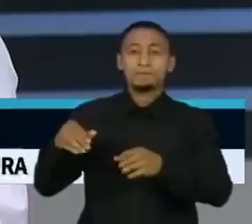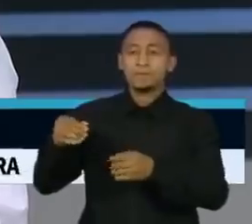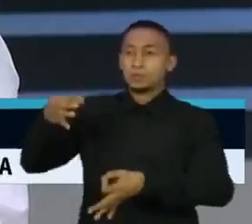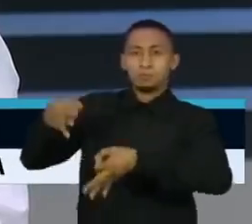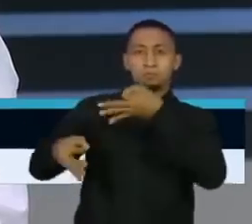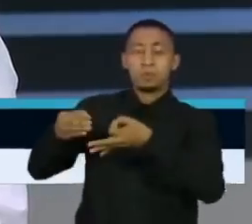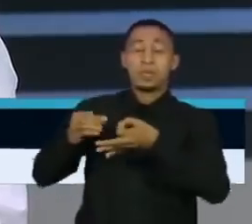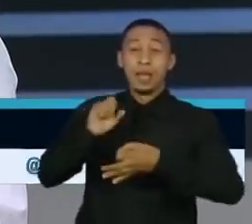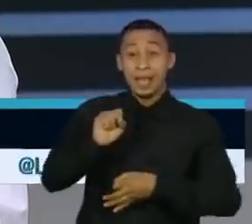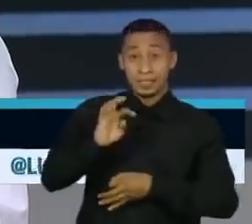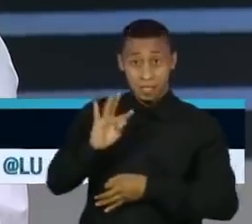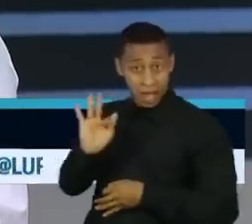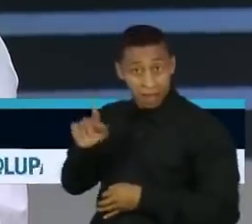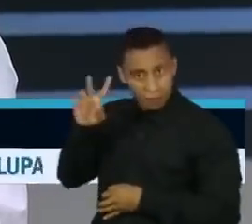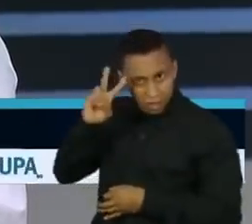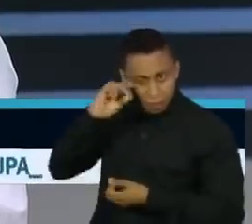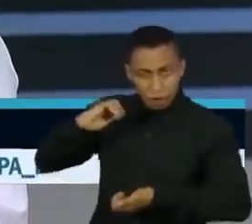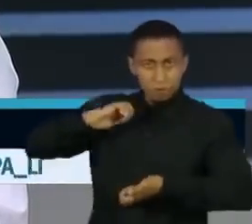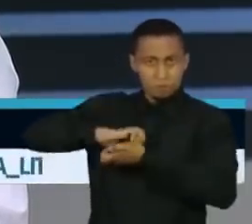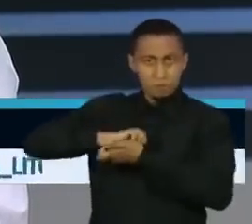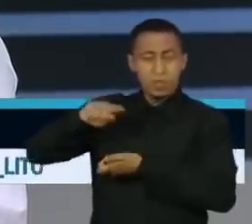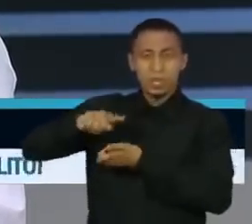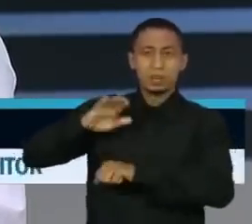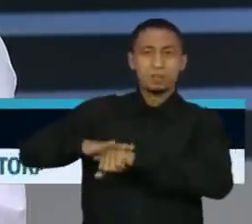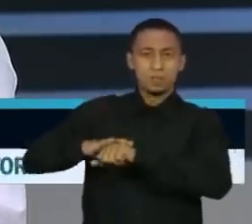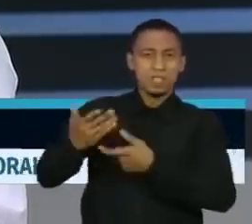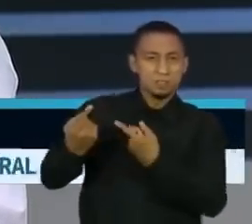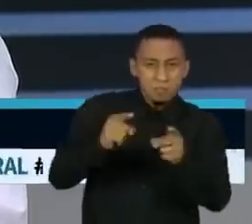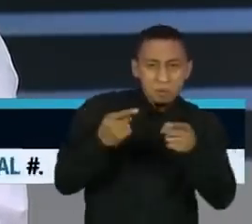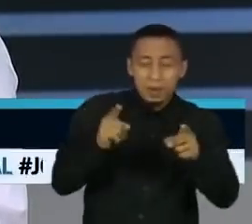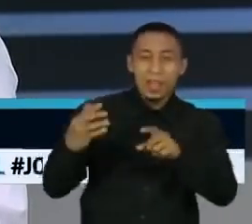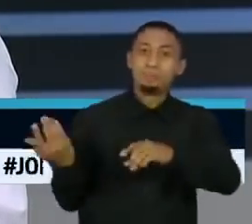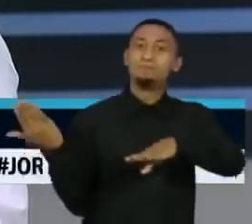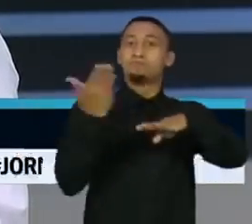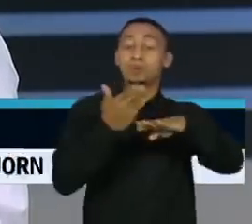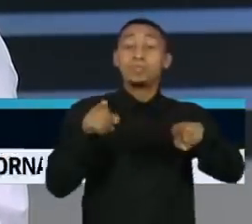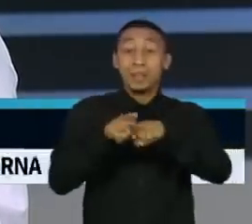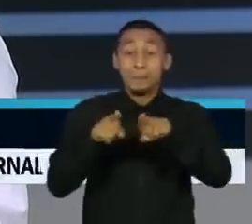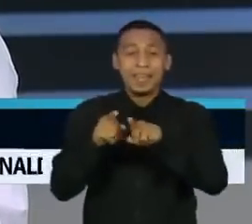Onyx Lorenzoni falando que rato transmite a doença. Né?